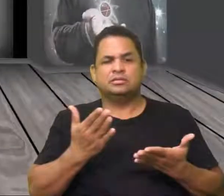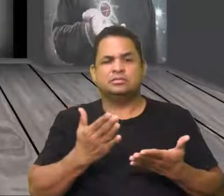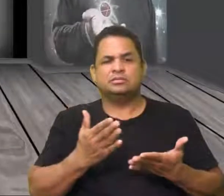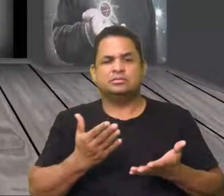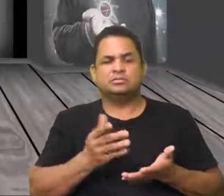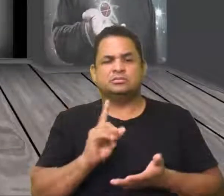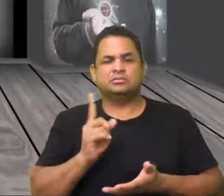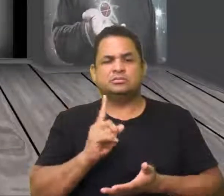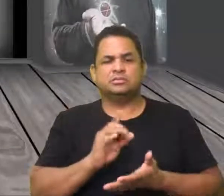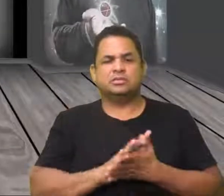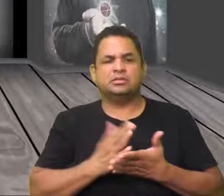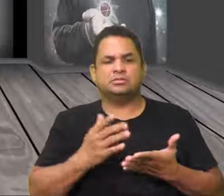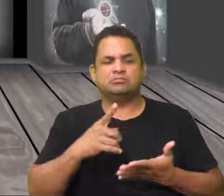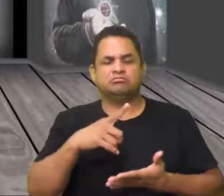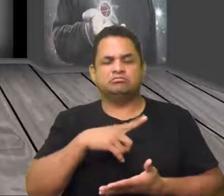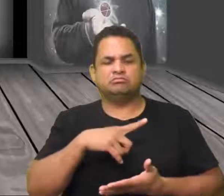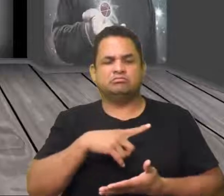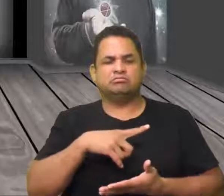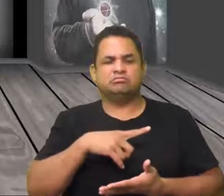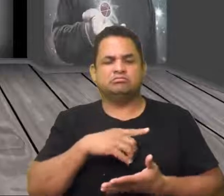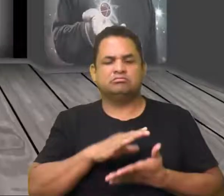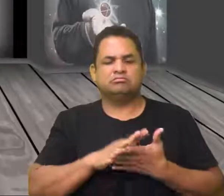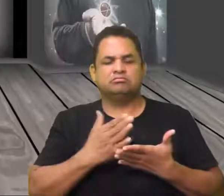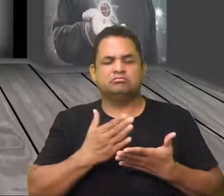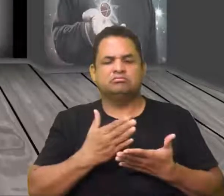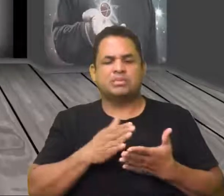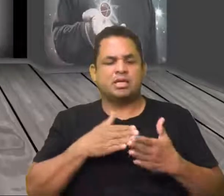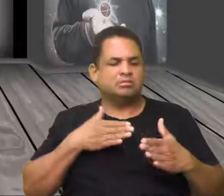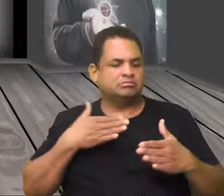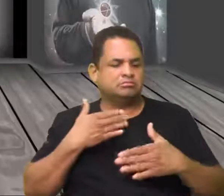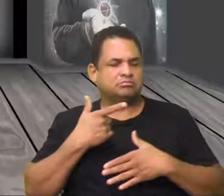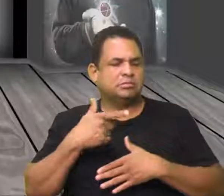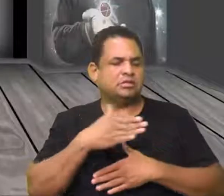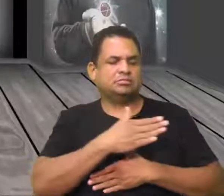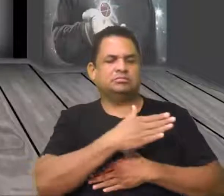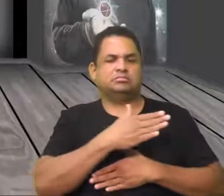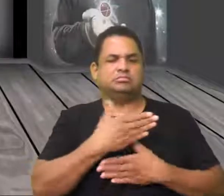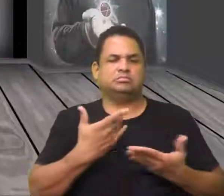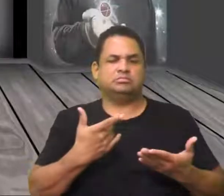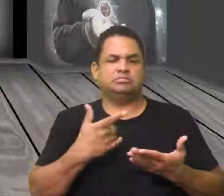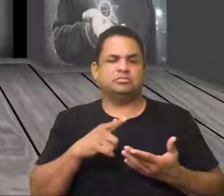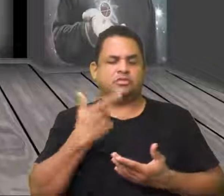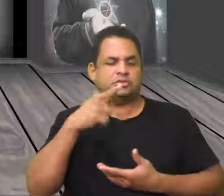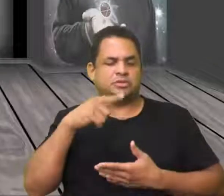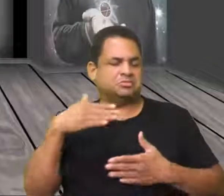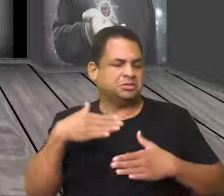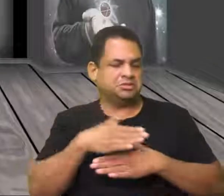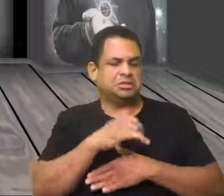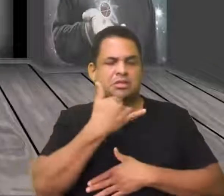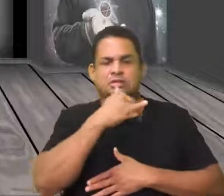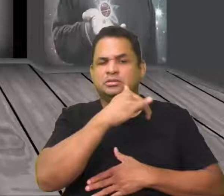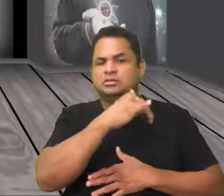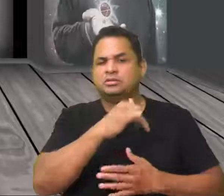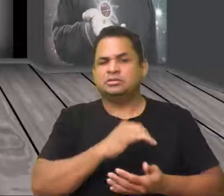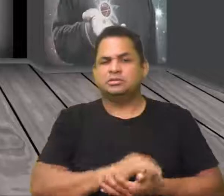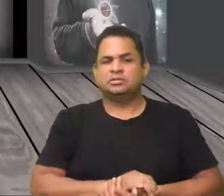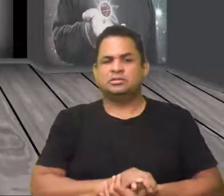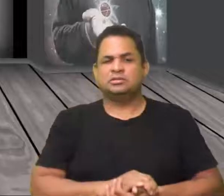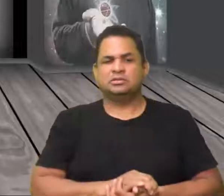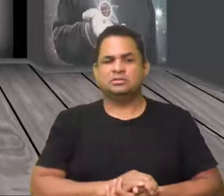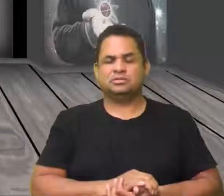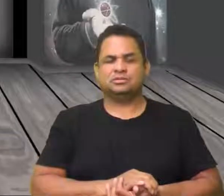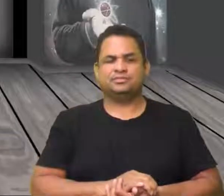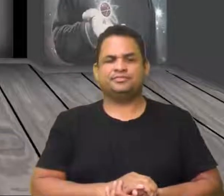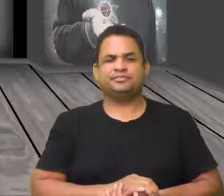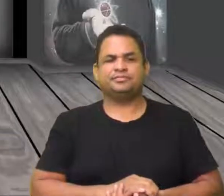não é condutora. Ela tem que ter impurezas. Então, até fala impurezas são os minerais que tem dentro, né? Dizer que está sujo. Para nós é